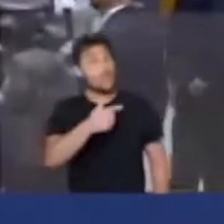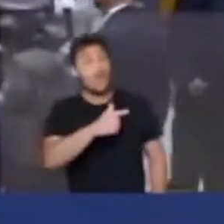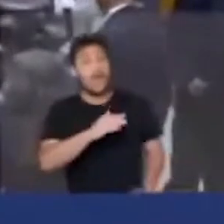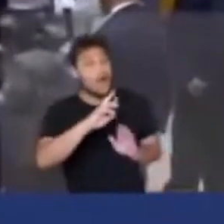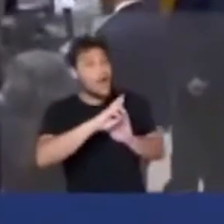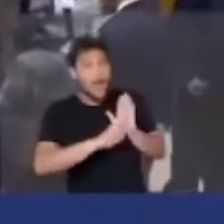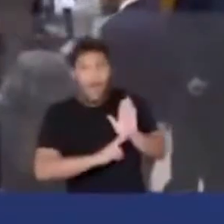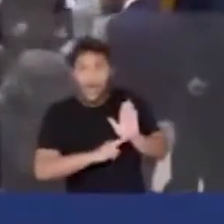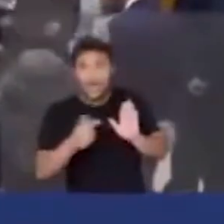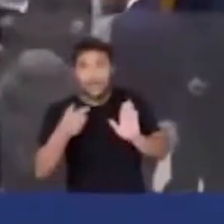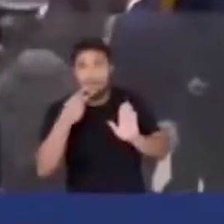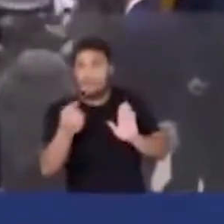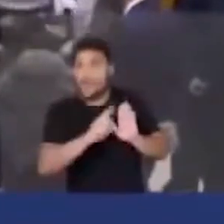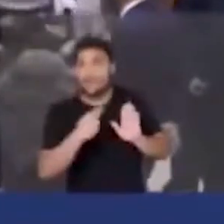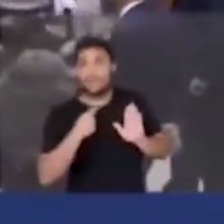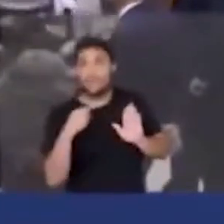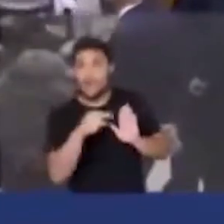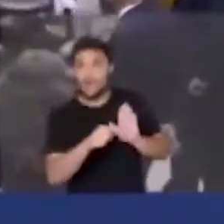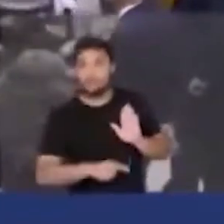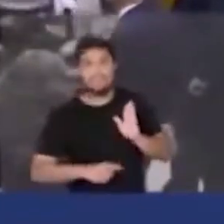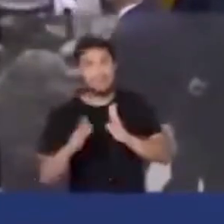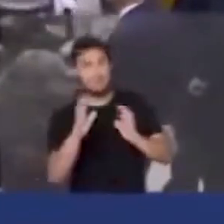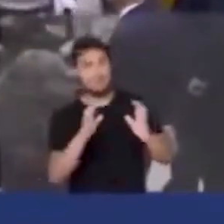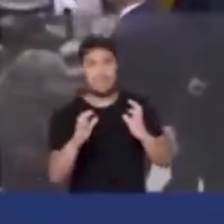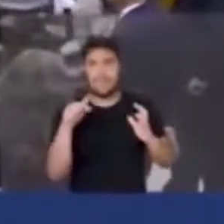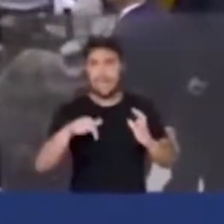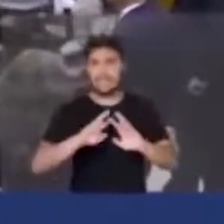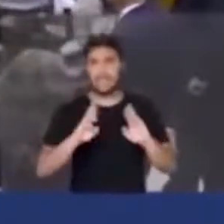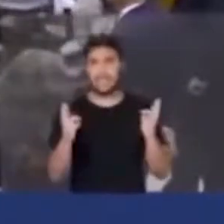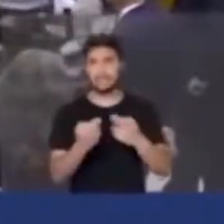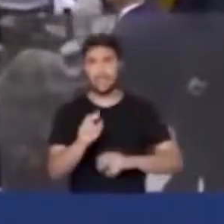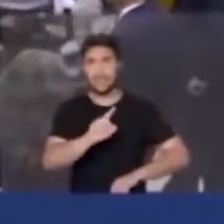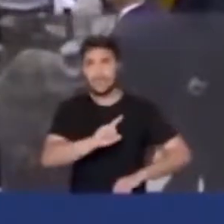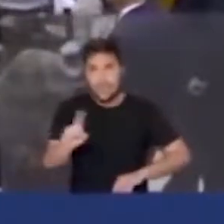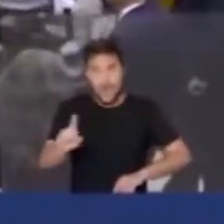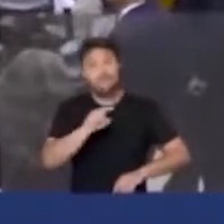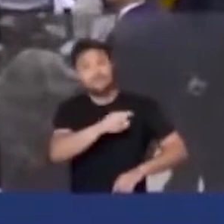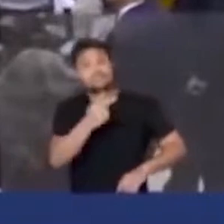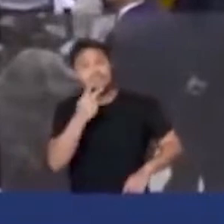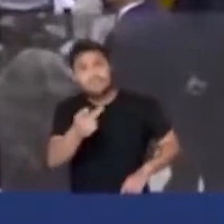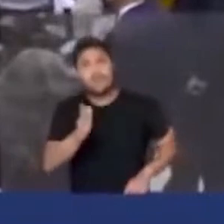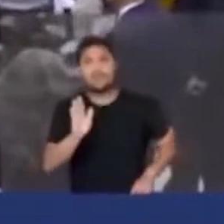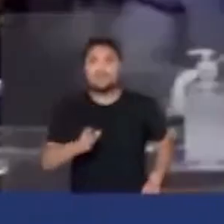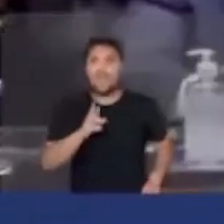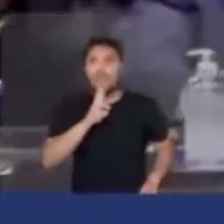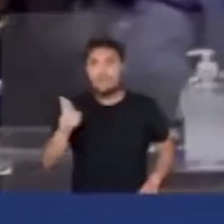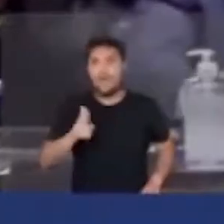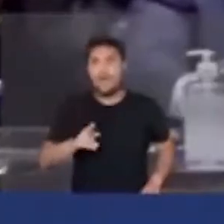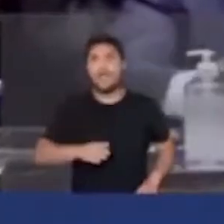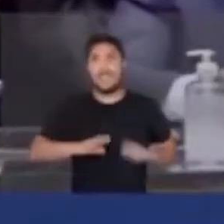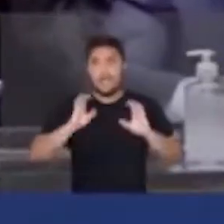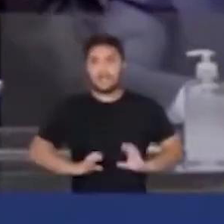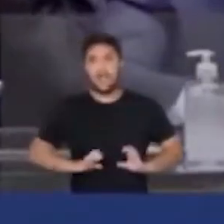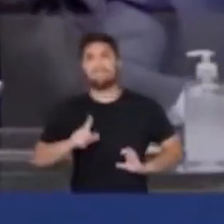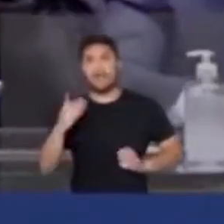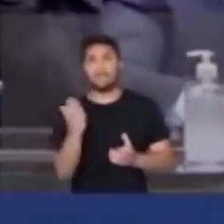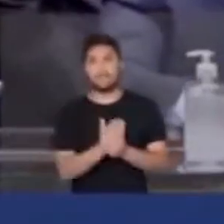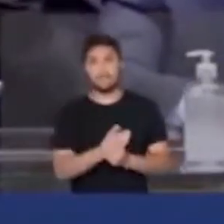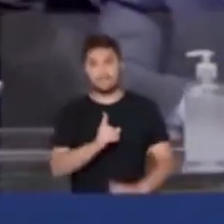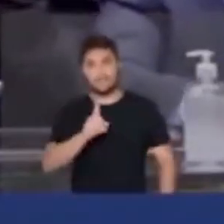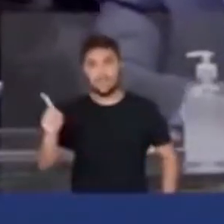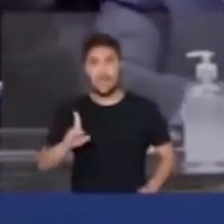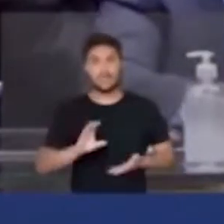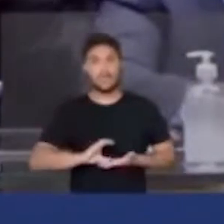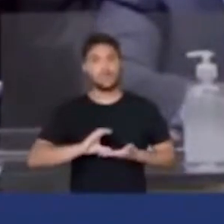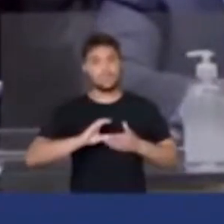e não vai tumultuar a sessão sozinho. Vossa Excelência, pelo que disse aqui, já responderá no Conselho de Ética e vai se responder lá.